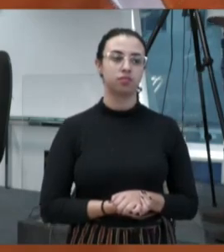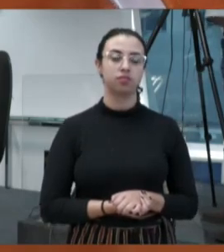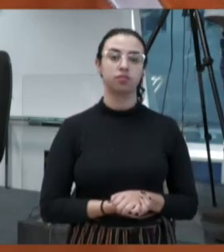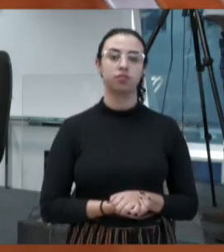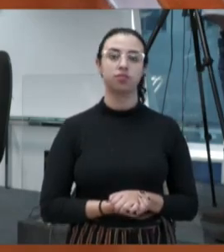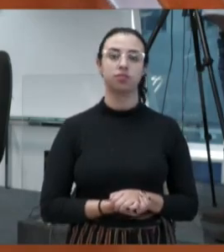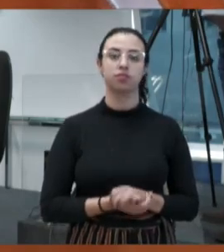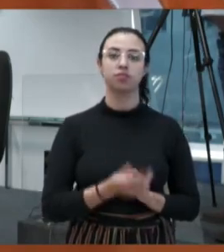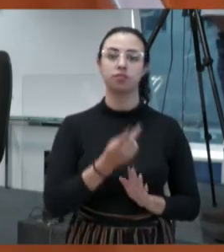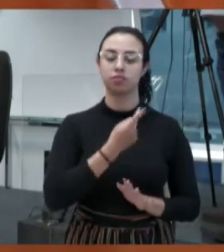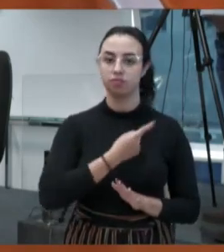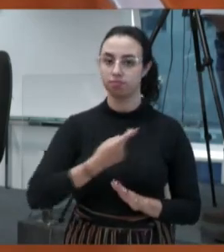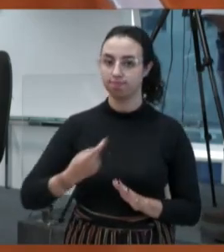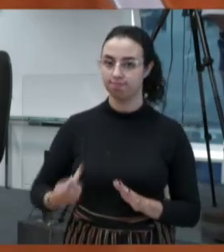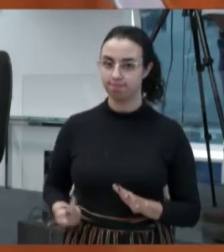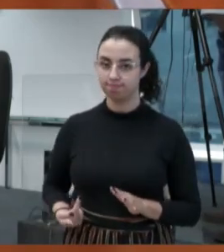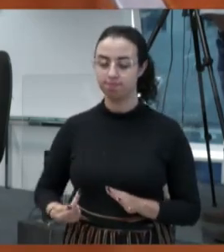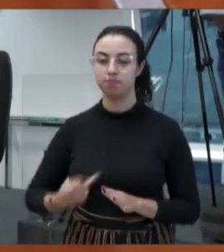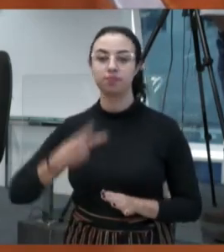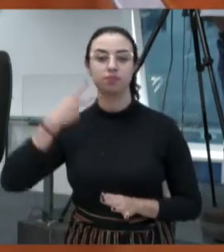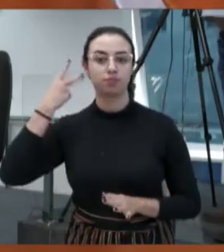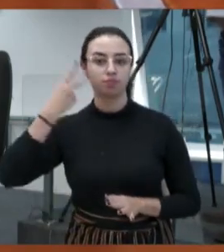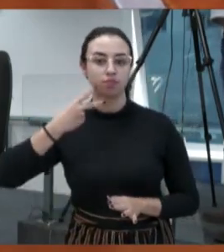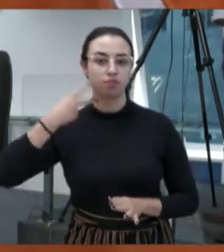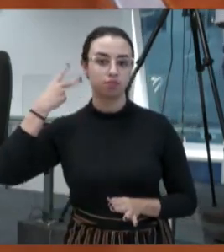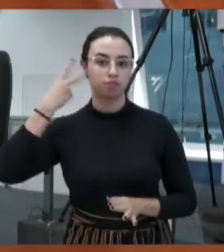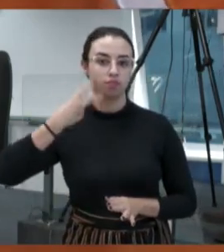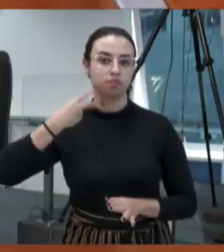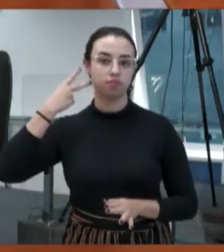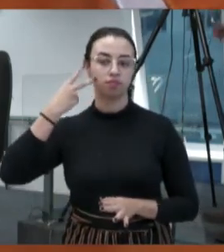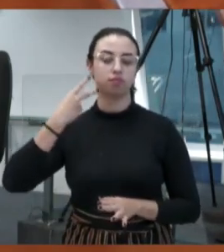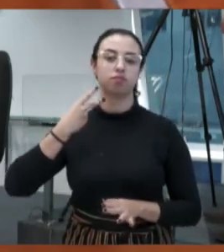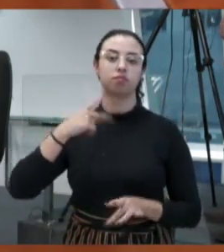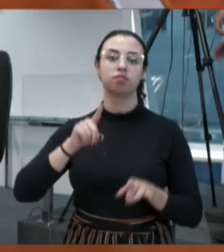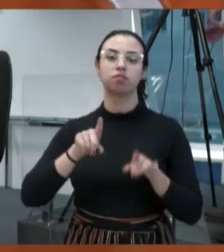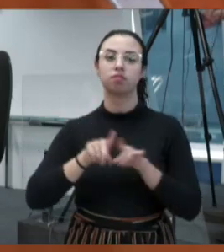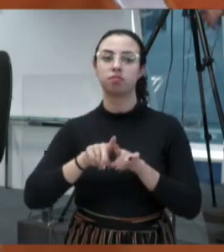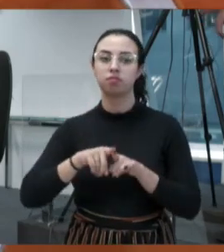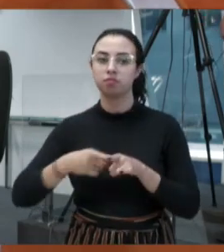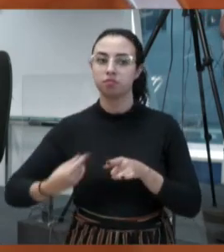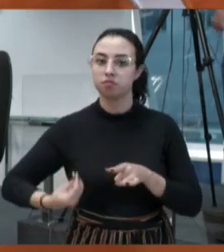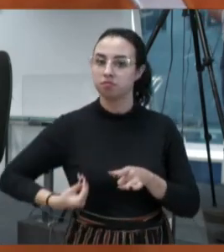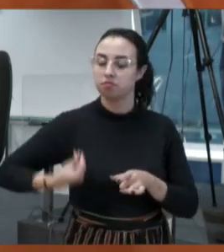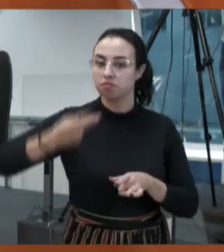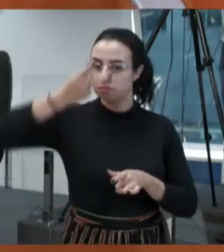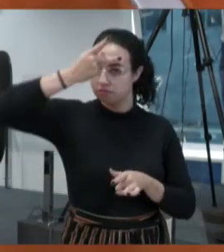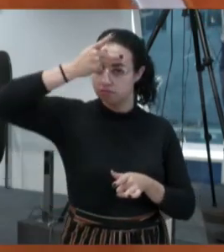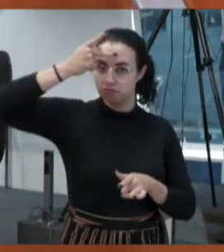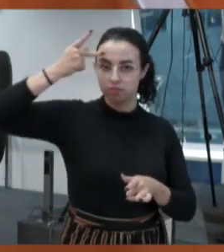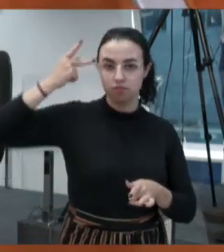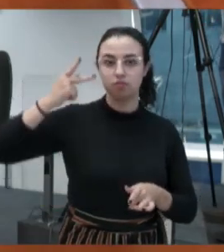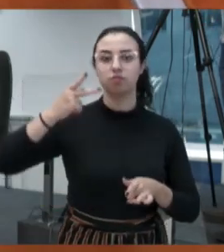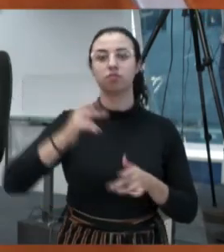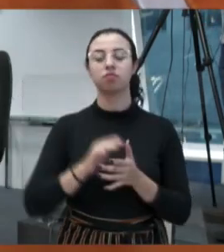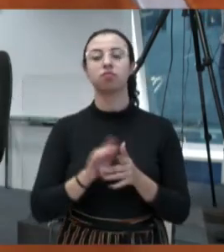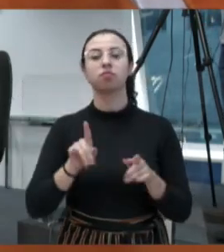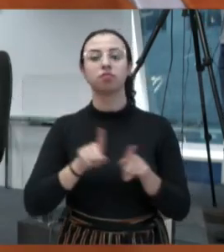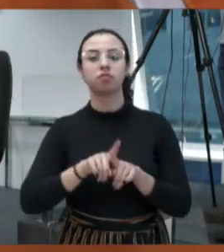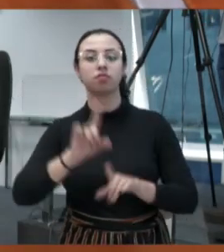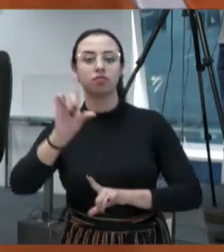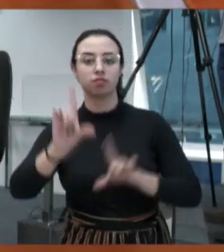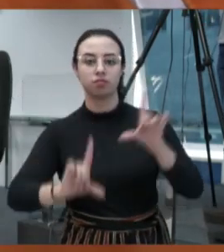Senhor presidente, senhores vereadores, pessoas que nos visitam, pessoas que nos assistem pela TV Câmara, NET